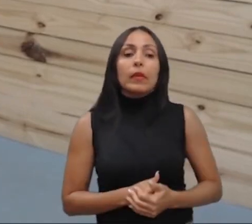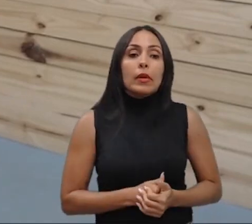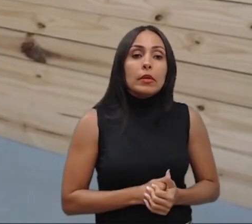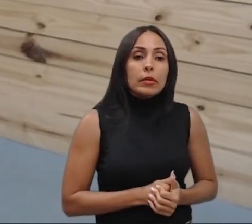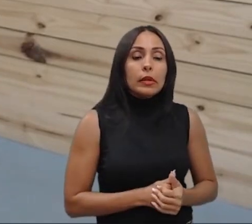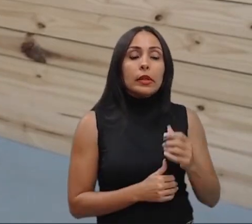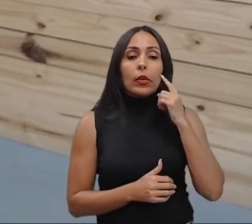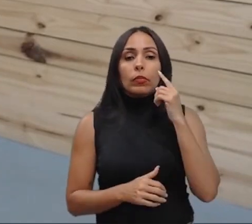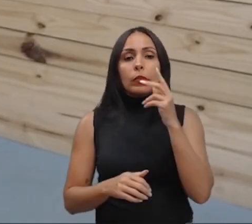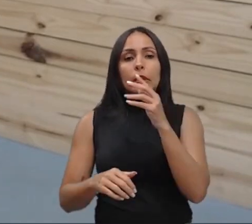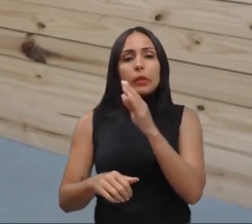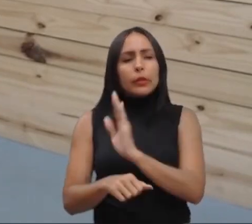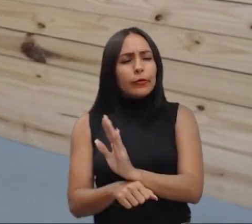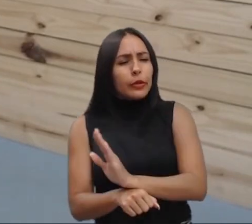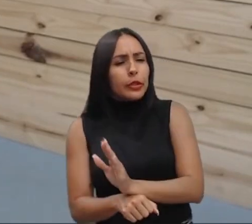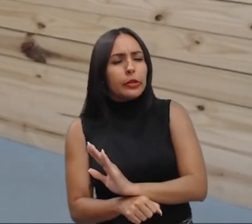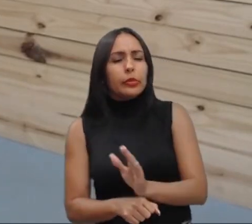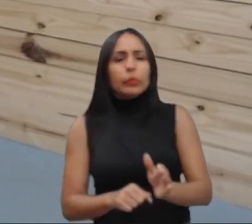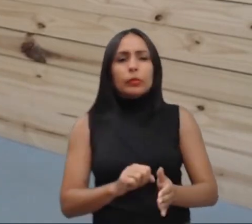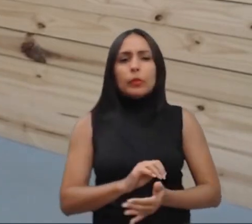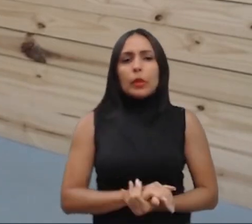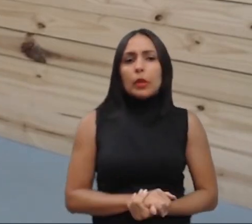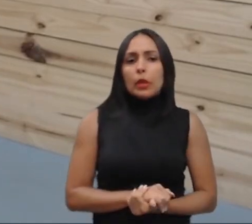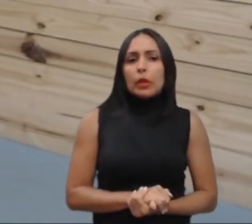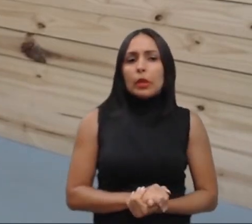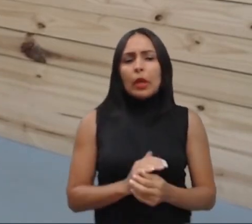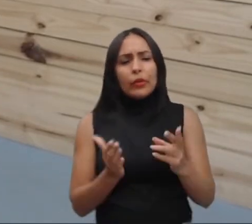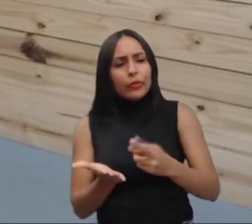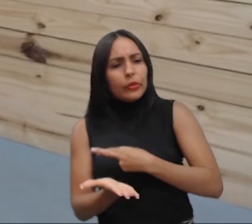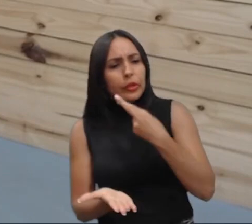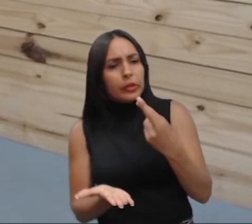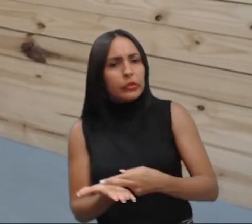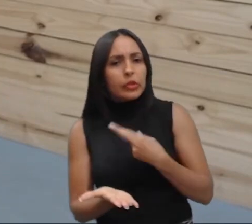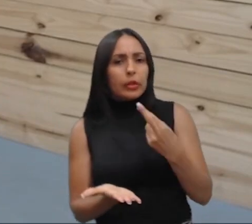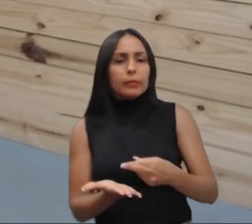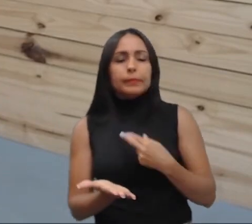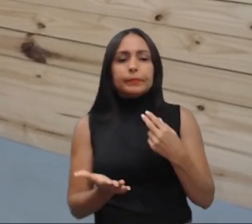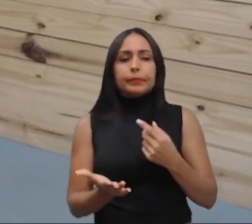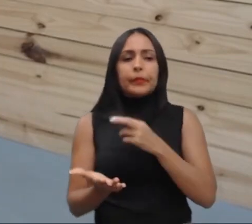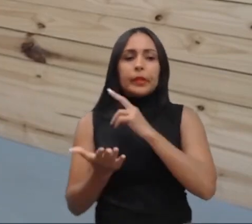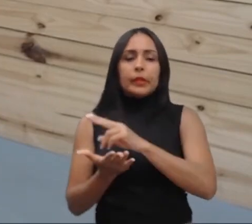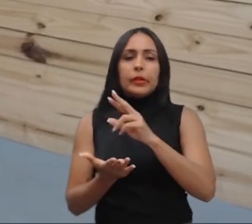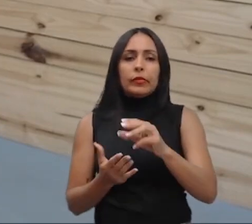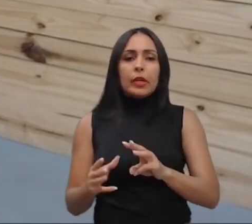vídeos, de revistas e de diversos